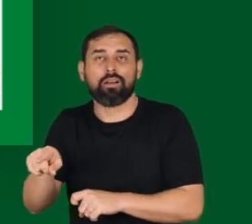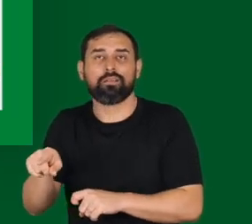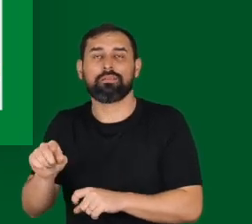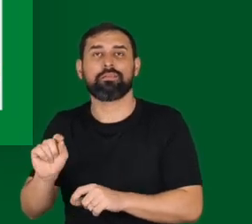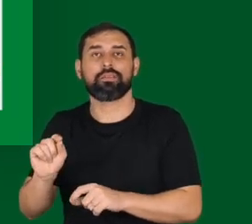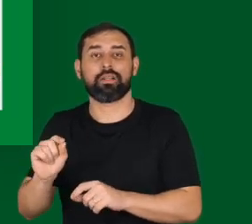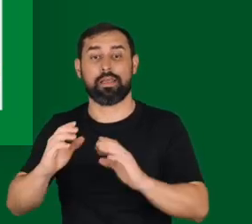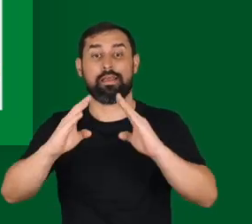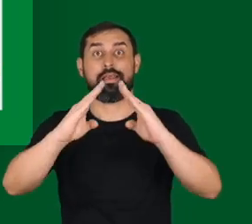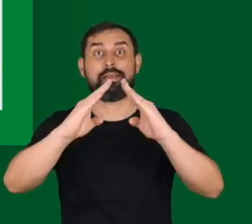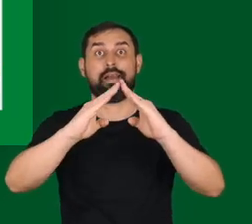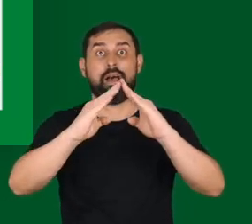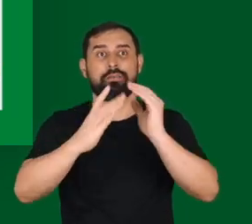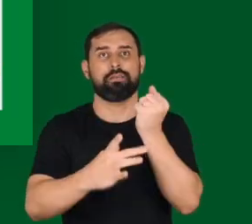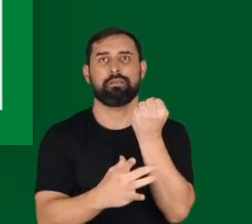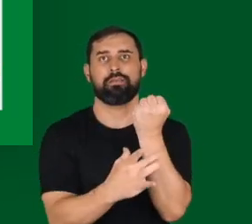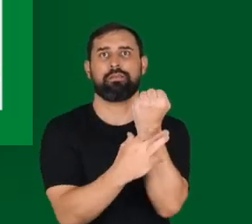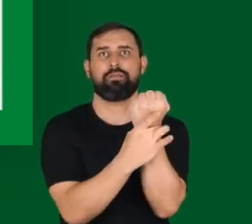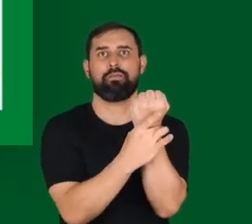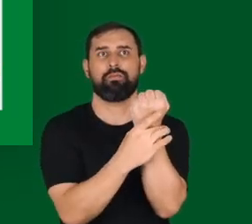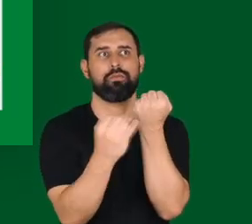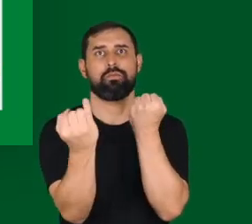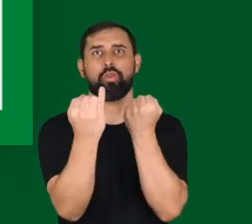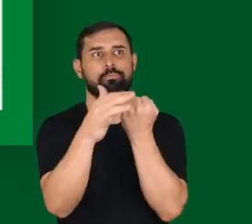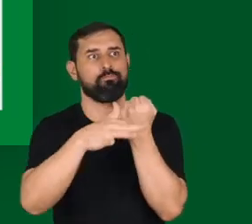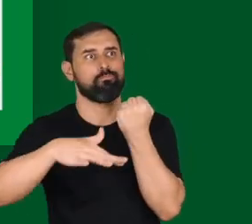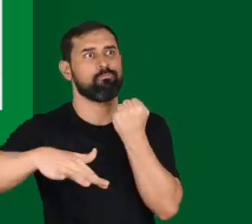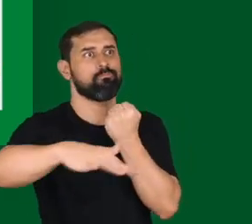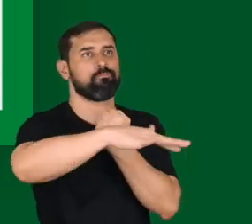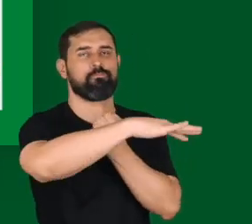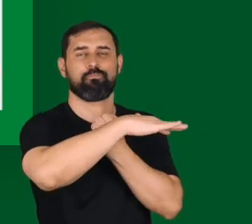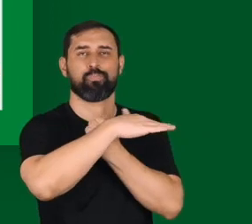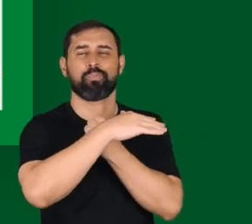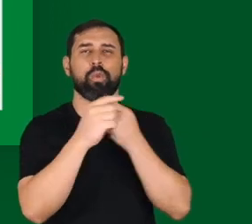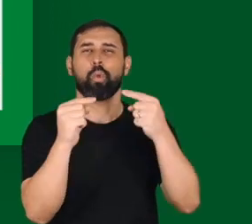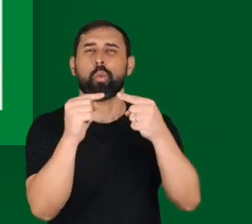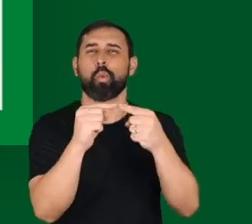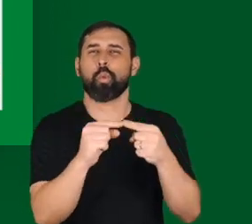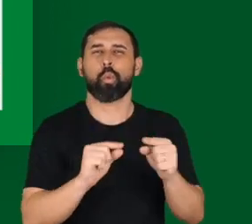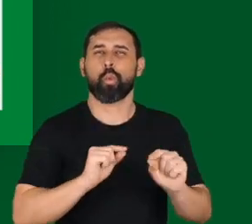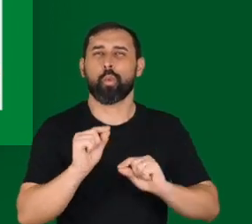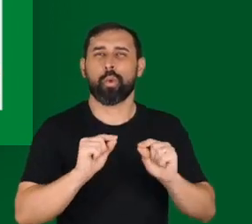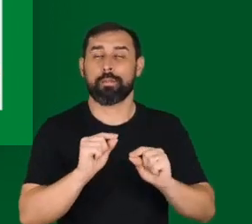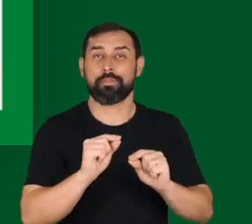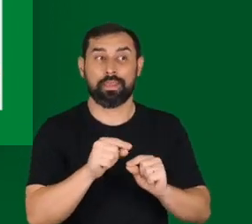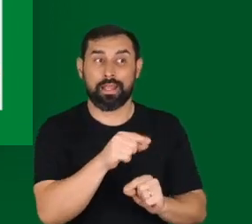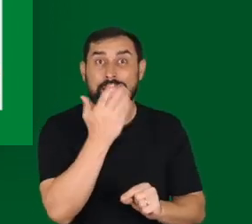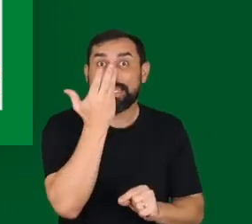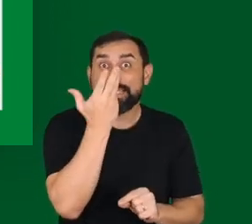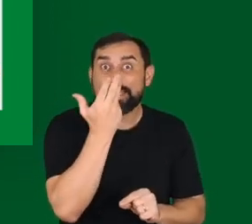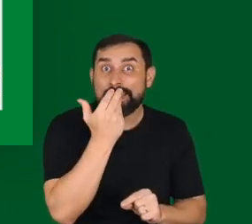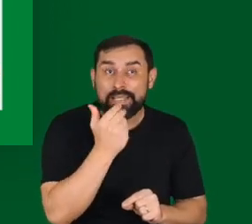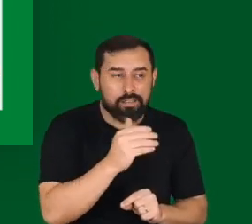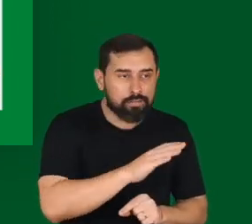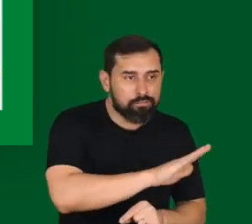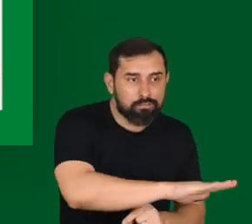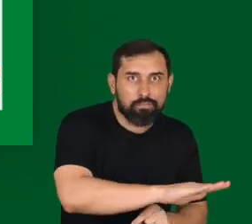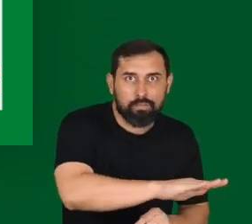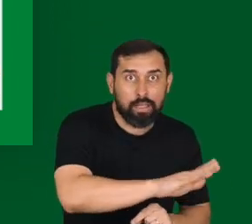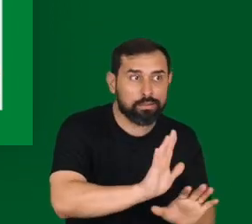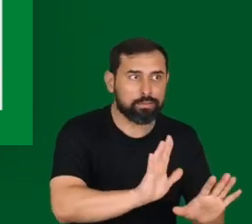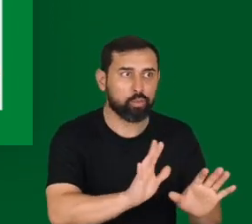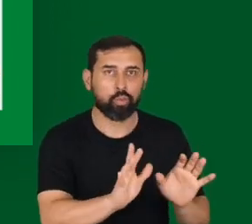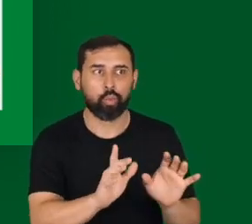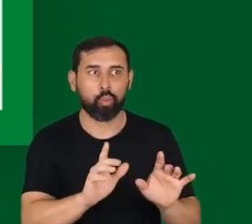conceito de casa segura, né? Onde ela vai relacionando com o desenvolvimento